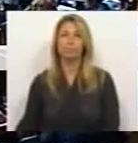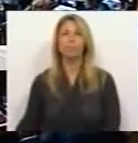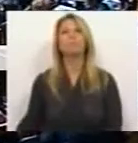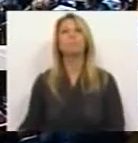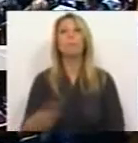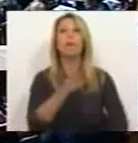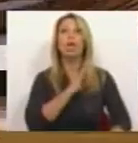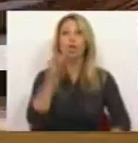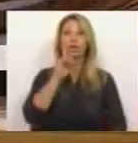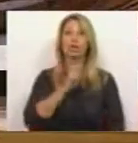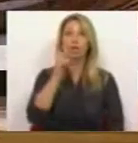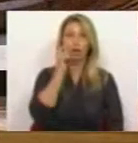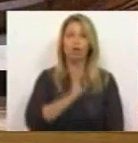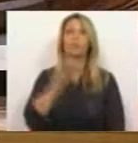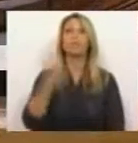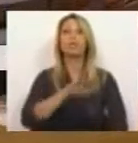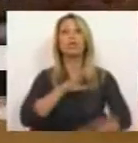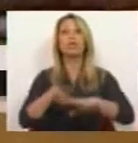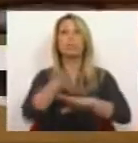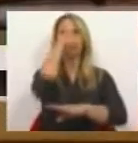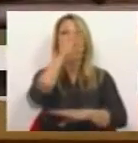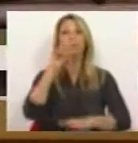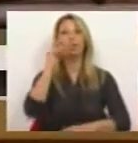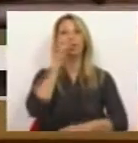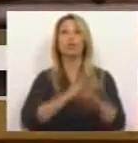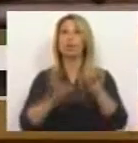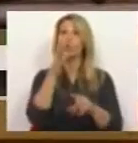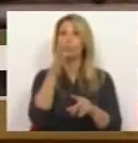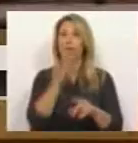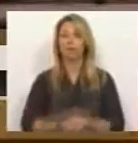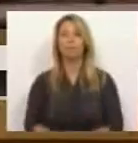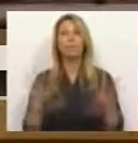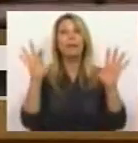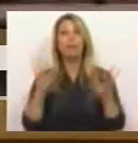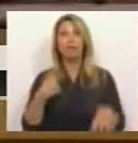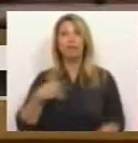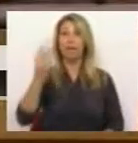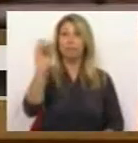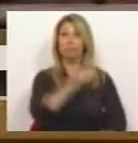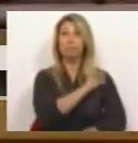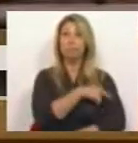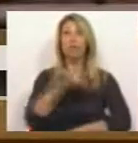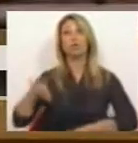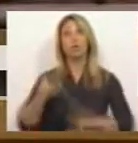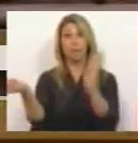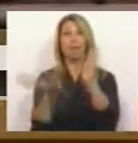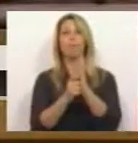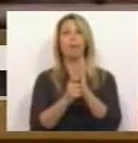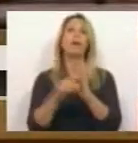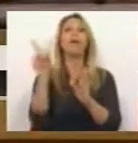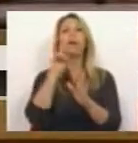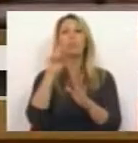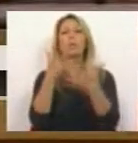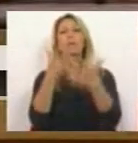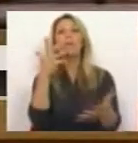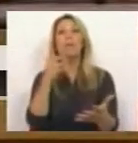Senhora Presidente, senhores membros do Governo, senhoras e senhores deputados. No final desta interpelação que os Verdes agendaram, interessa antes de mais